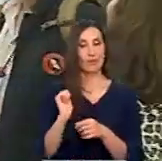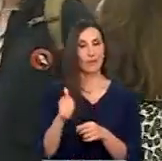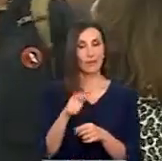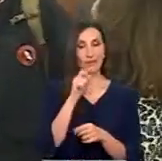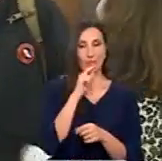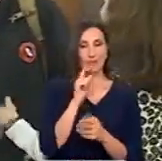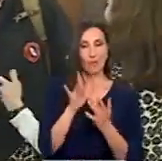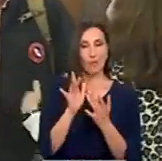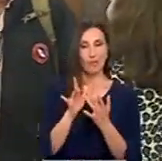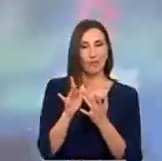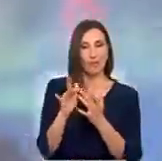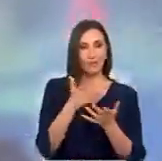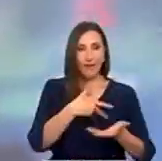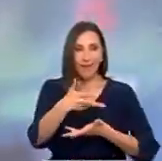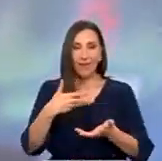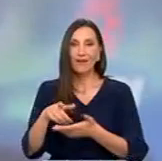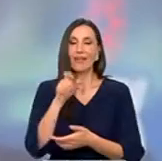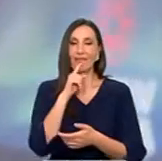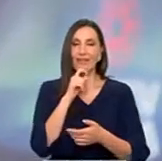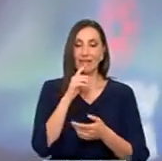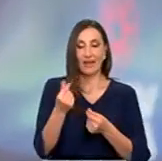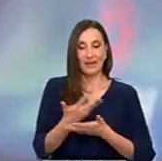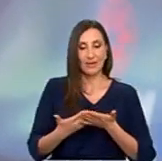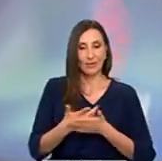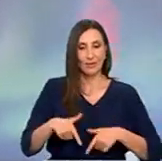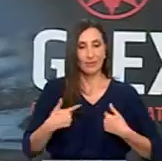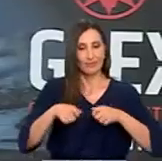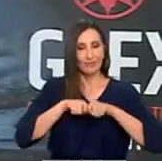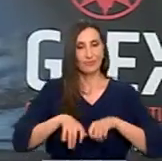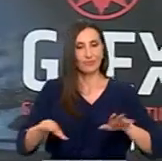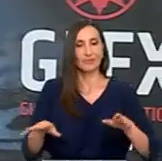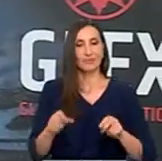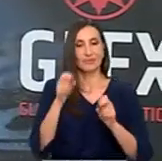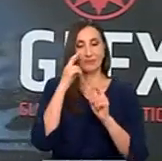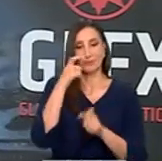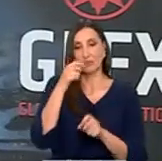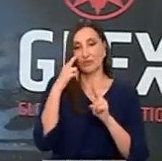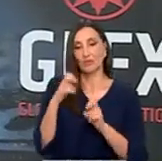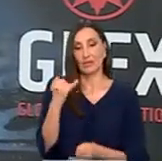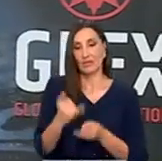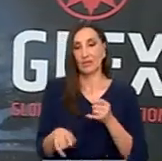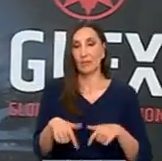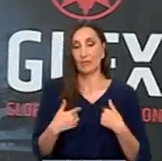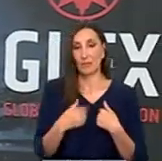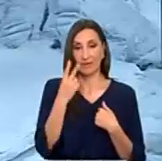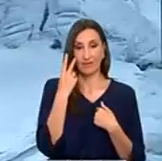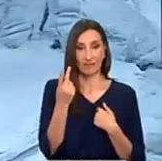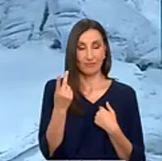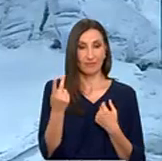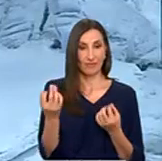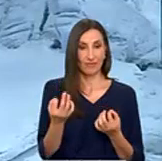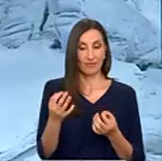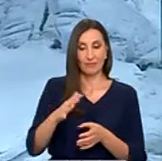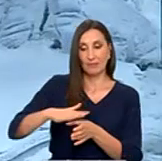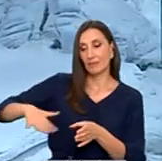para contactos que vão permitir expandir o seu negócio. Portanto, estes exploradores muitas vezes arriscam a sua vida nestas expedições,